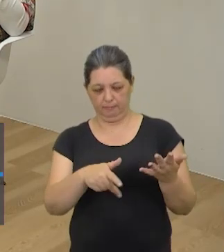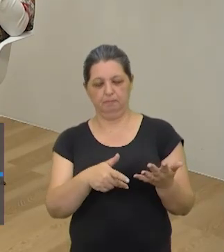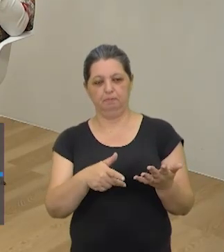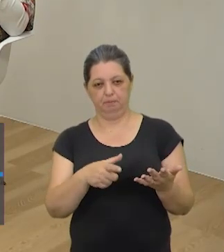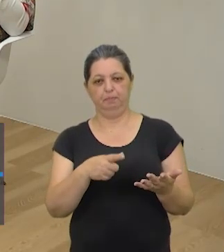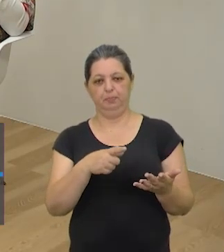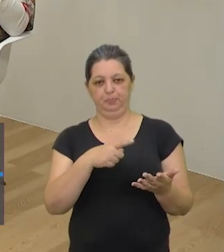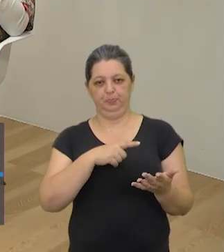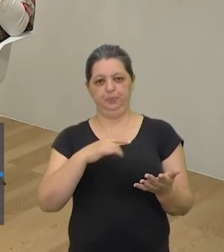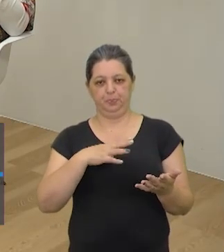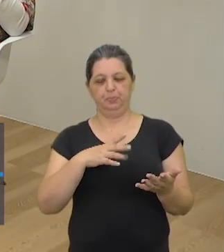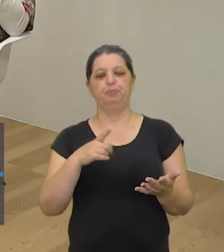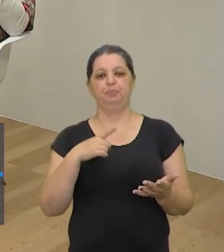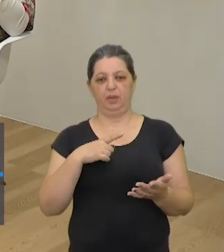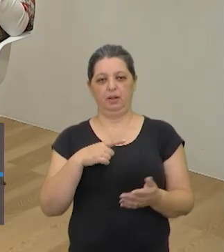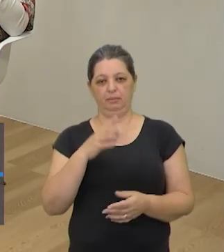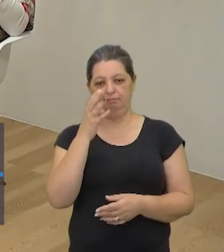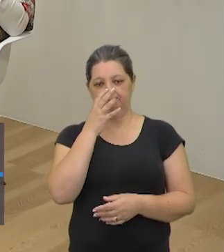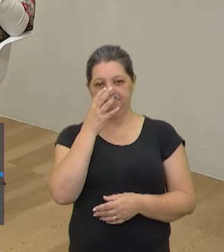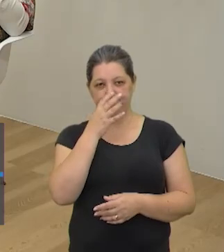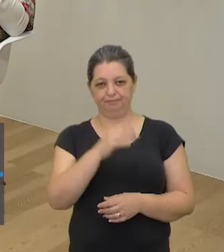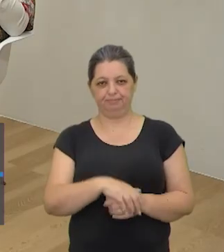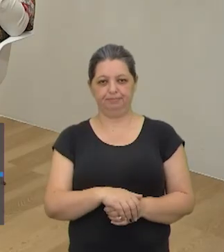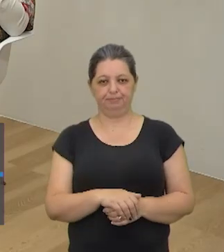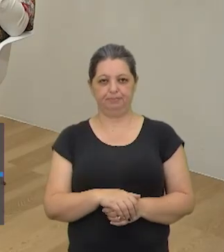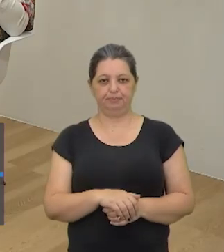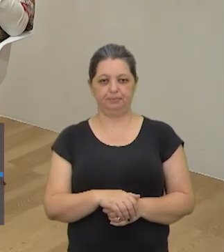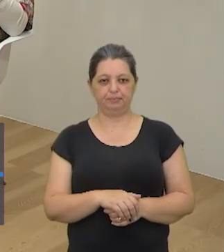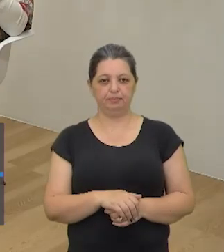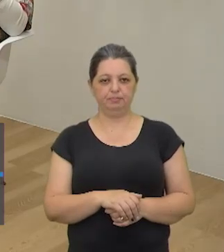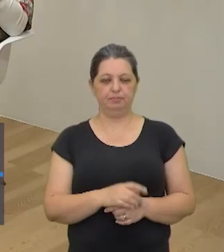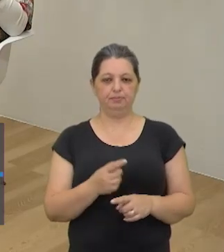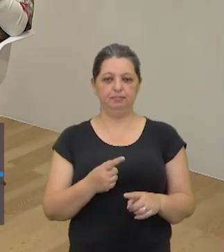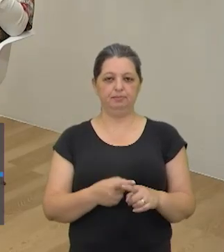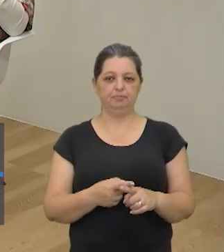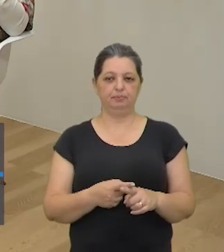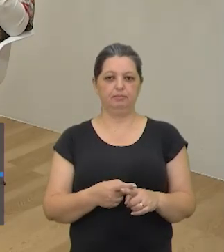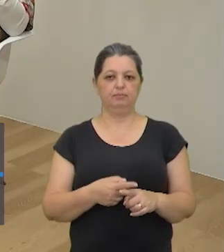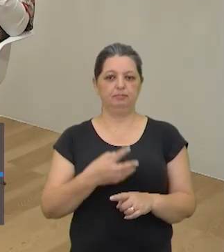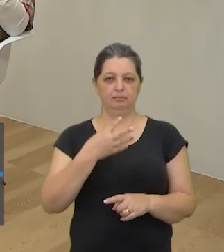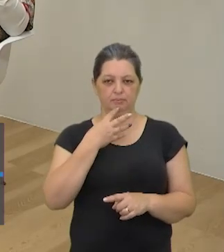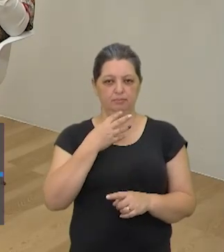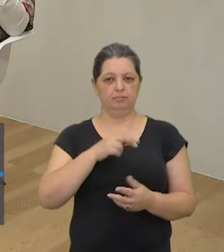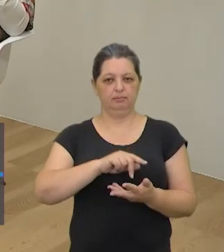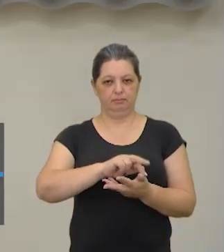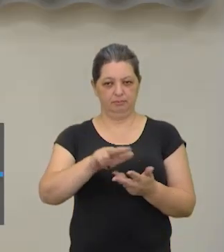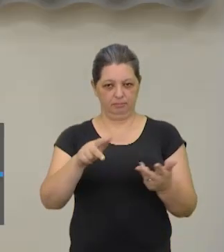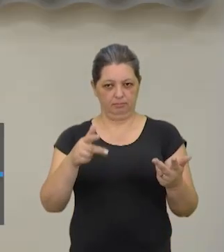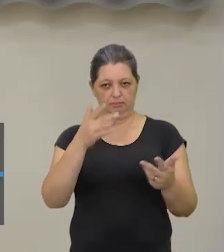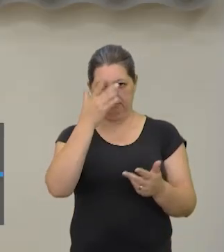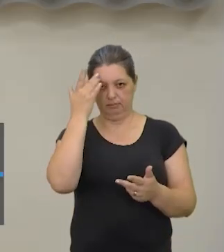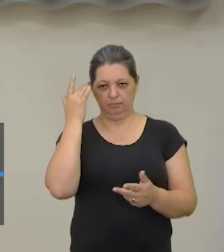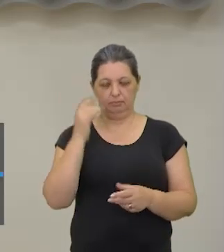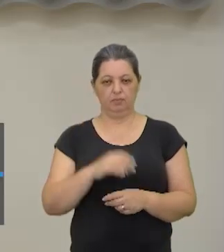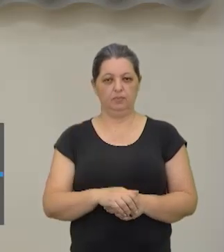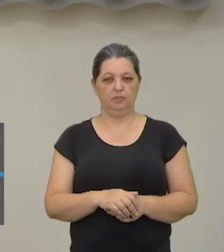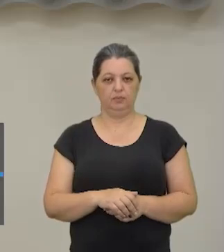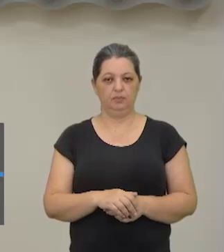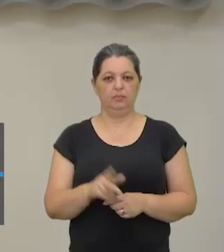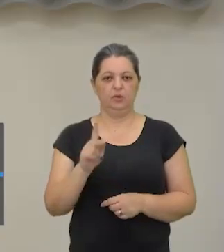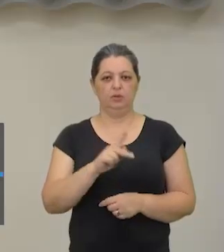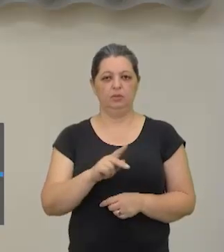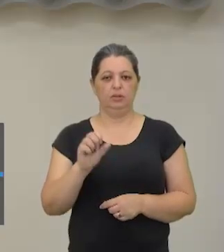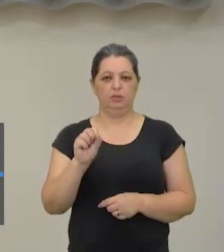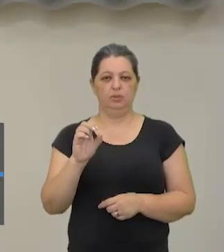tem. Incrível, incrível. Então você não pode falar que você não conhece. Não conhece. Ah, aqui, ó. A professora